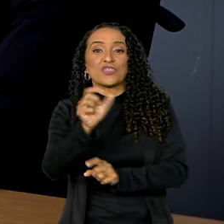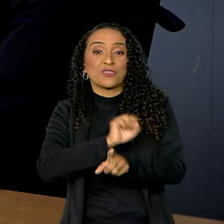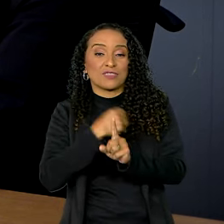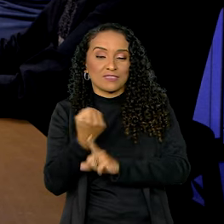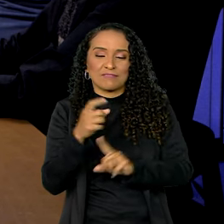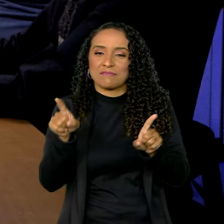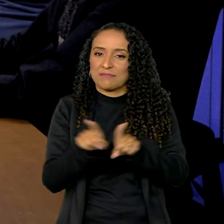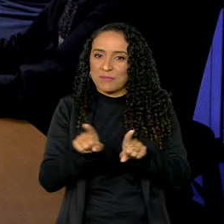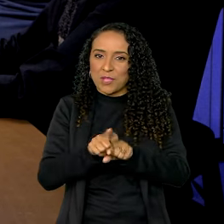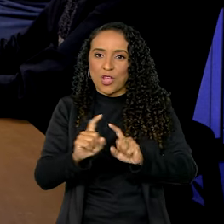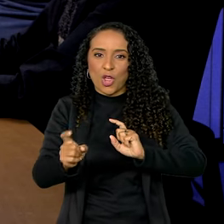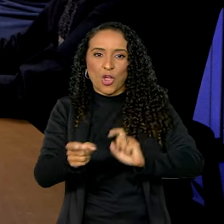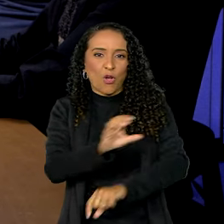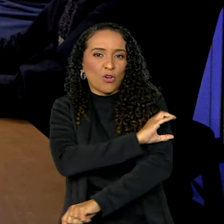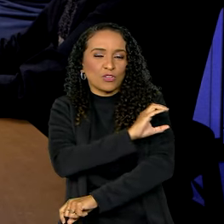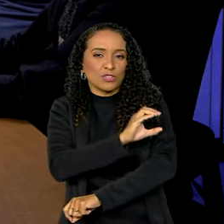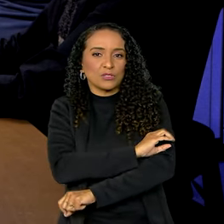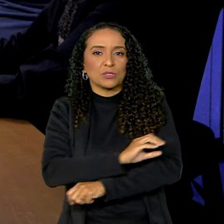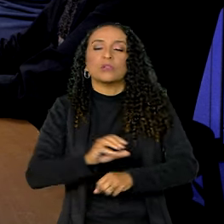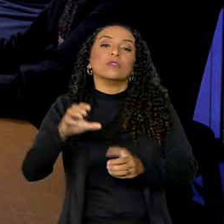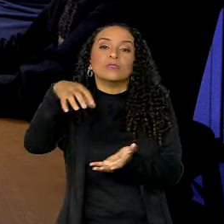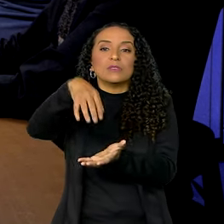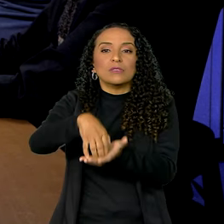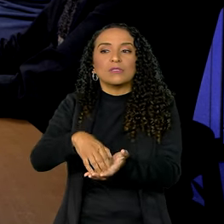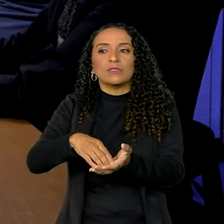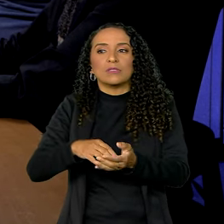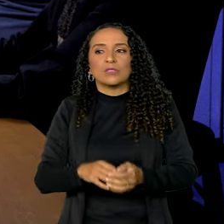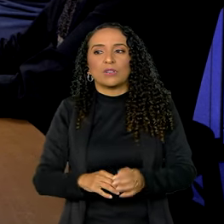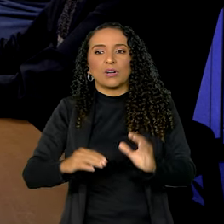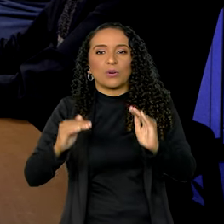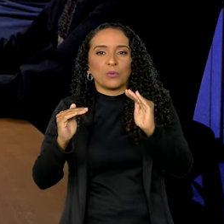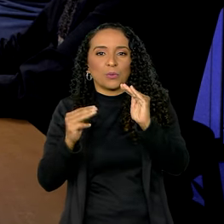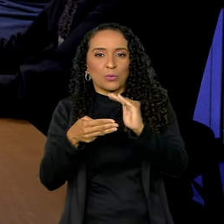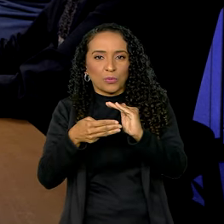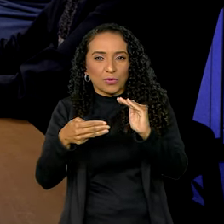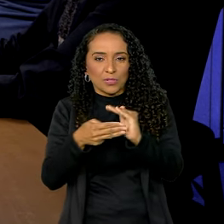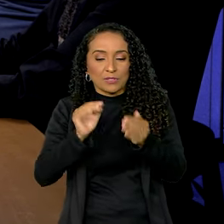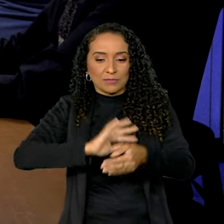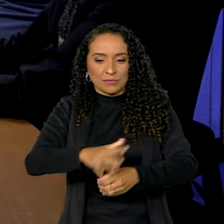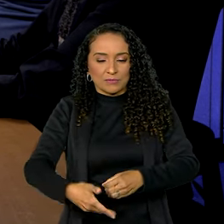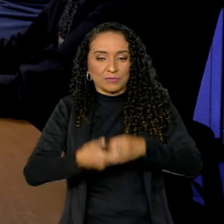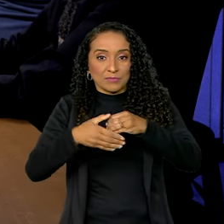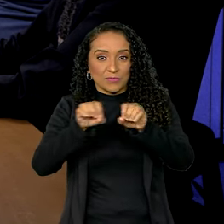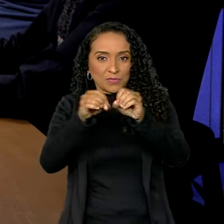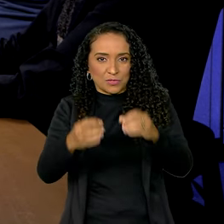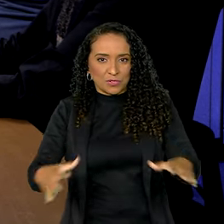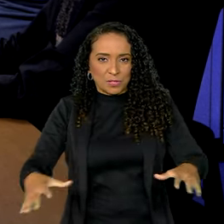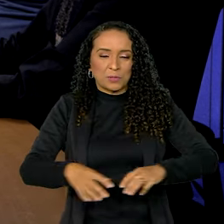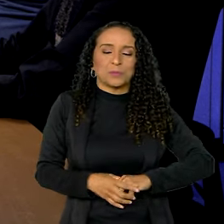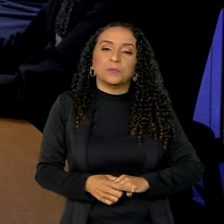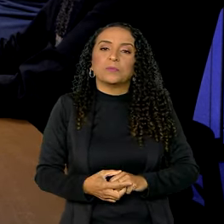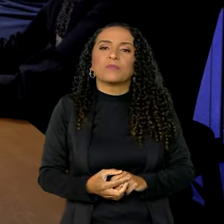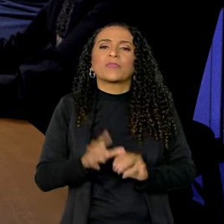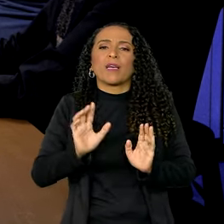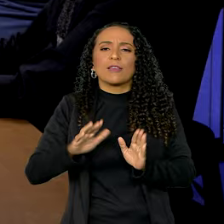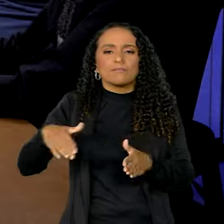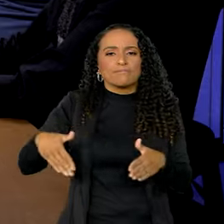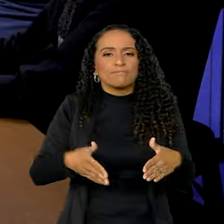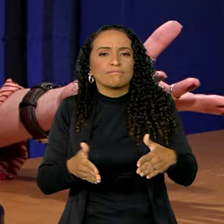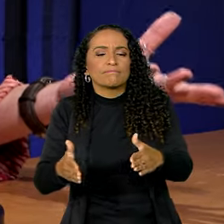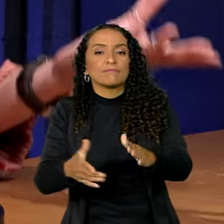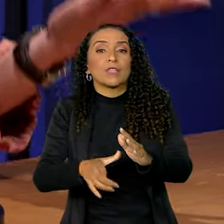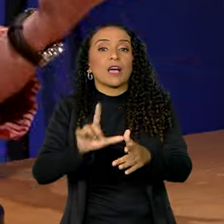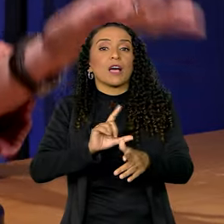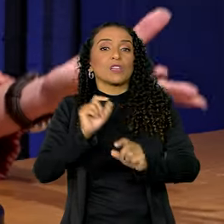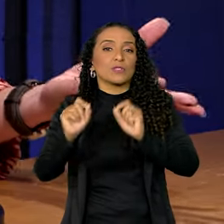social é também coordenador da cátedra Unesco paraa sustentabilidade do Oceano essa trilha